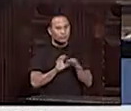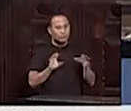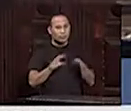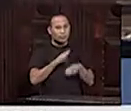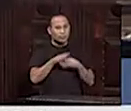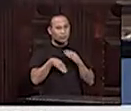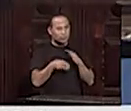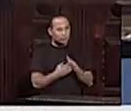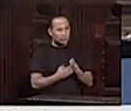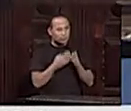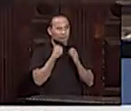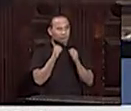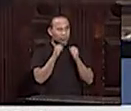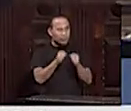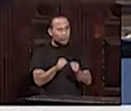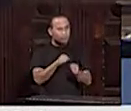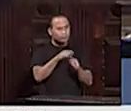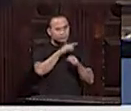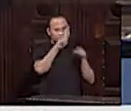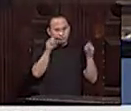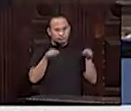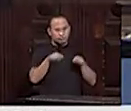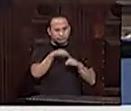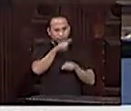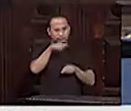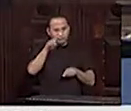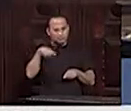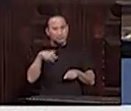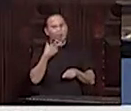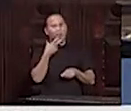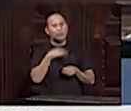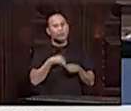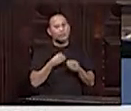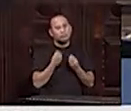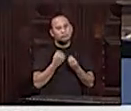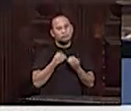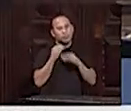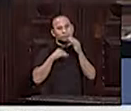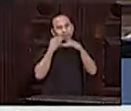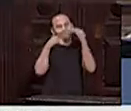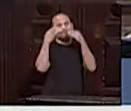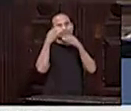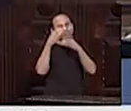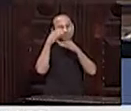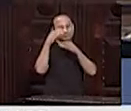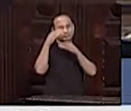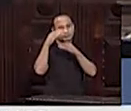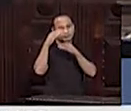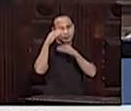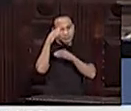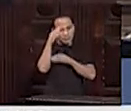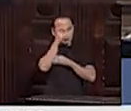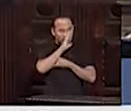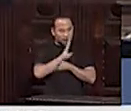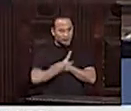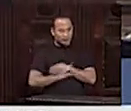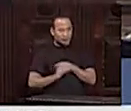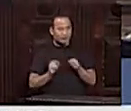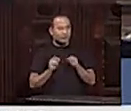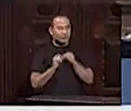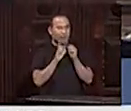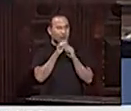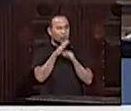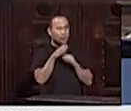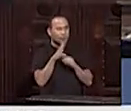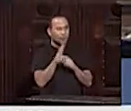críticas que pode ser, foi um estadista que contribuiu muito para o crescimento do Brasil. foi quem criou a Eletrobras, foi na época